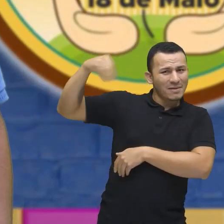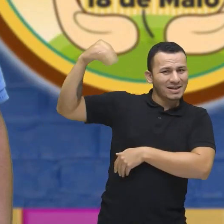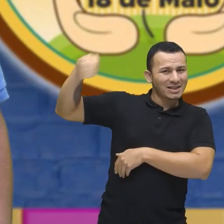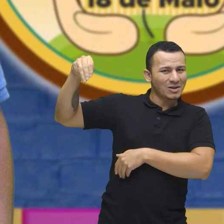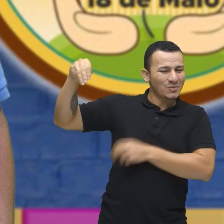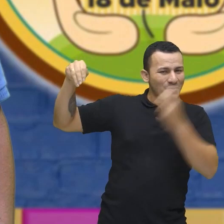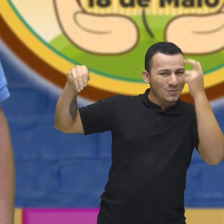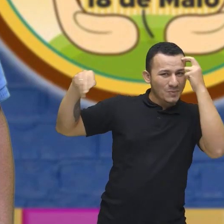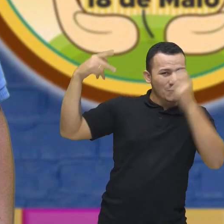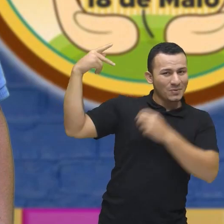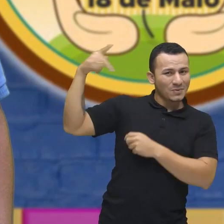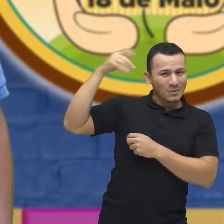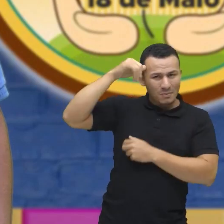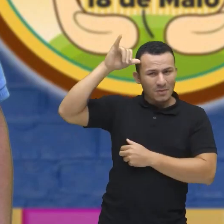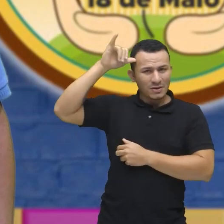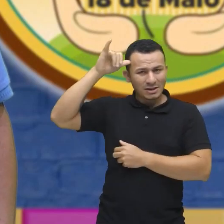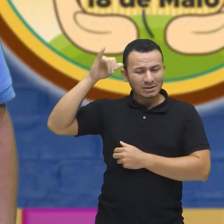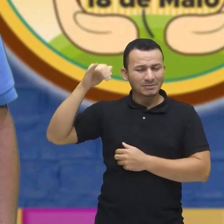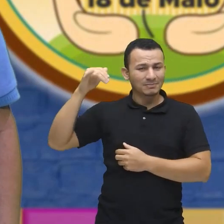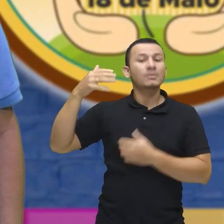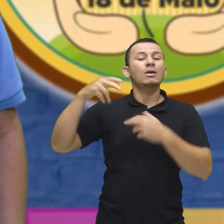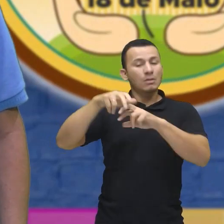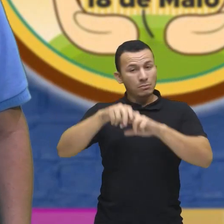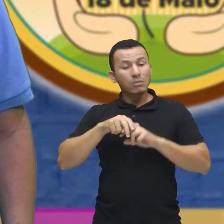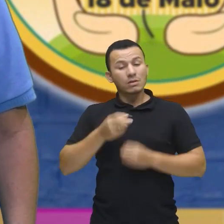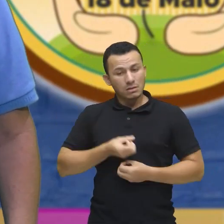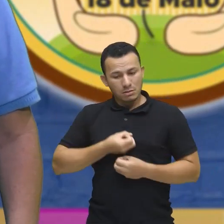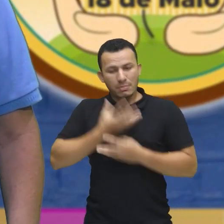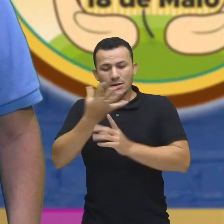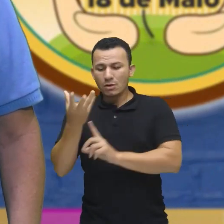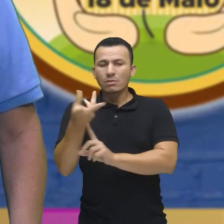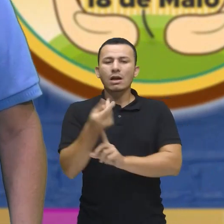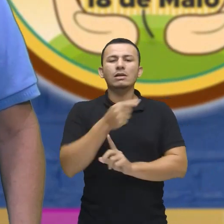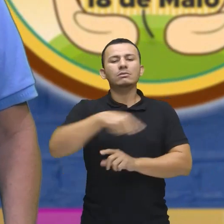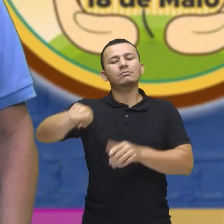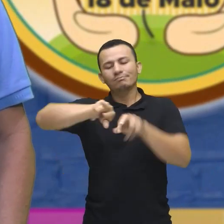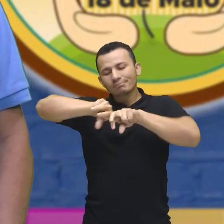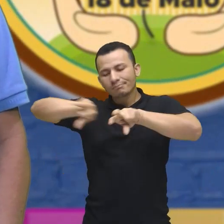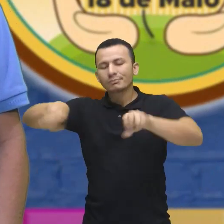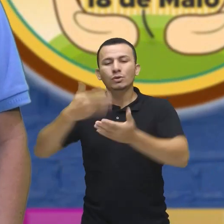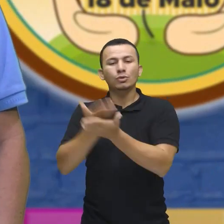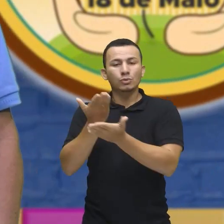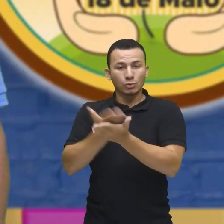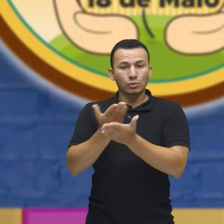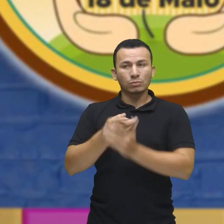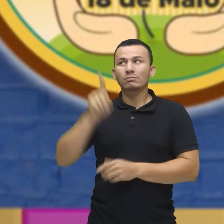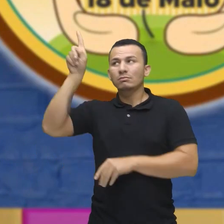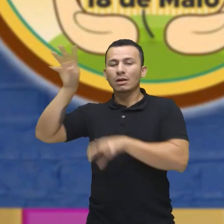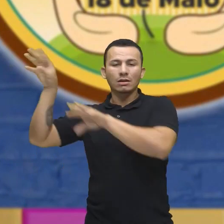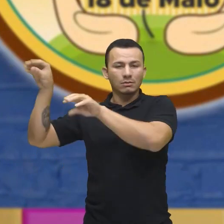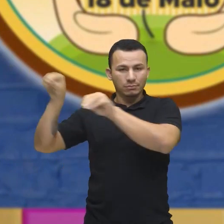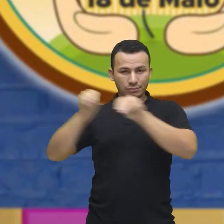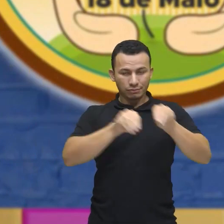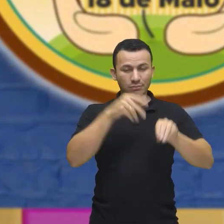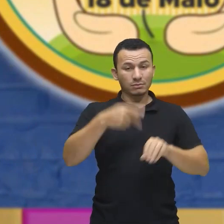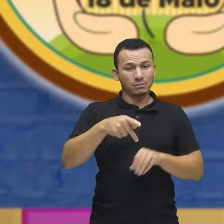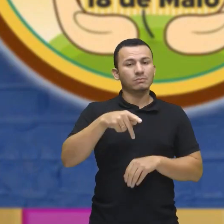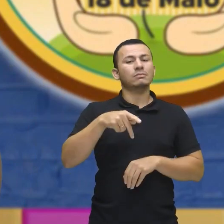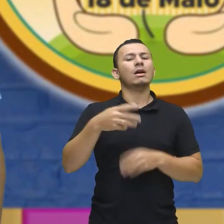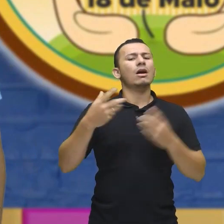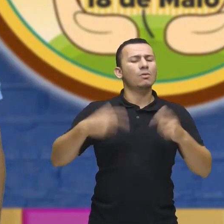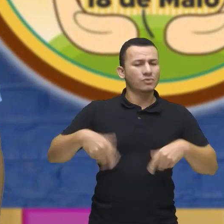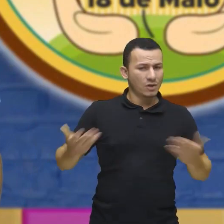Será? Então, essa expressão artística eu tenho que conhecer. Veio do Maranhão, mas o Maranhão, ele está